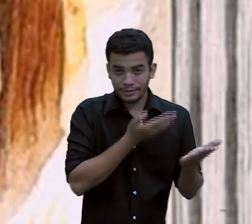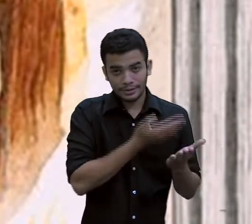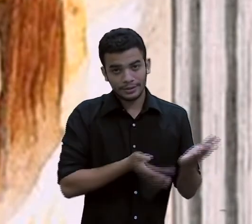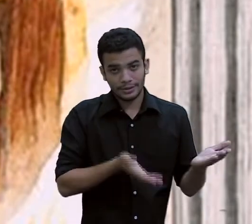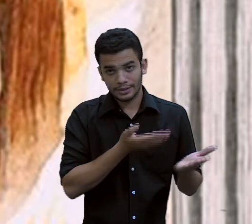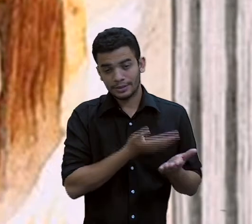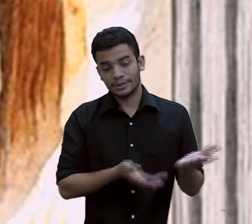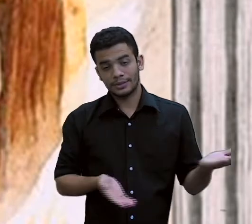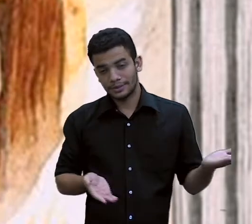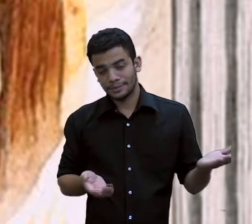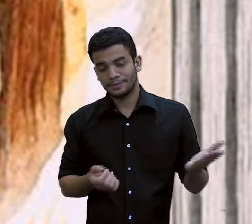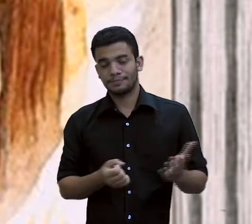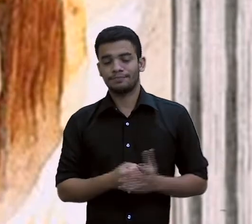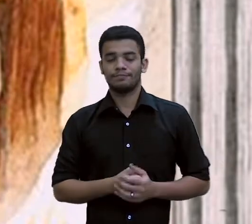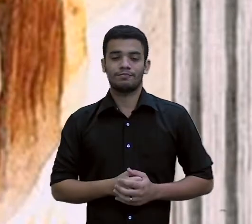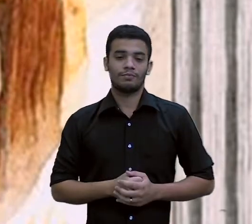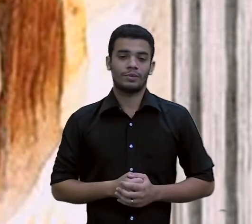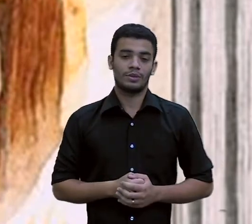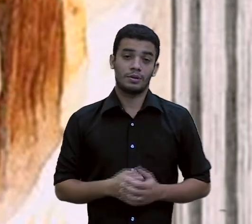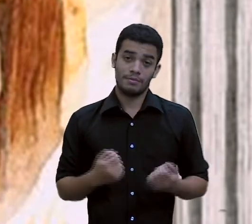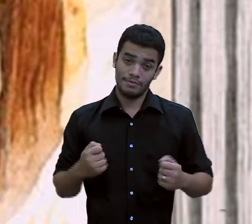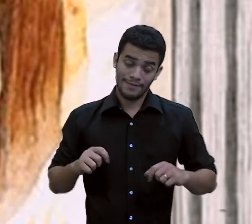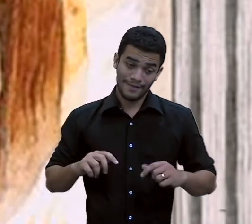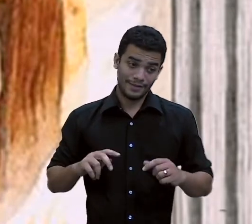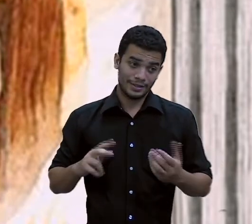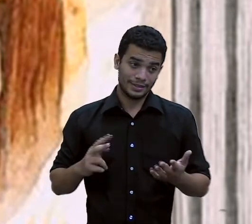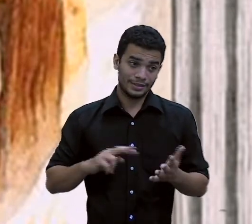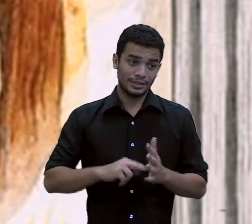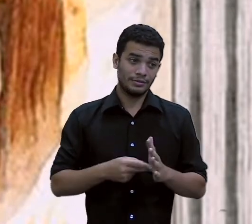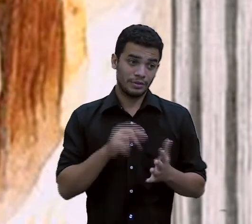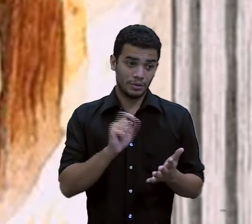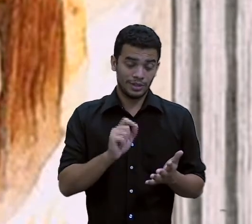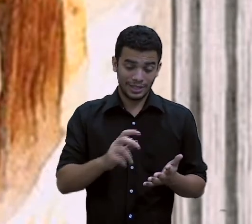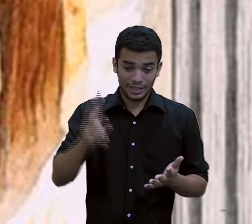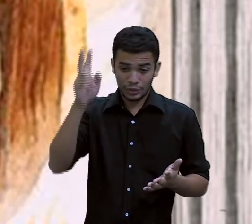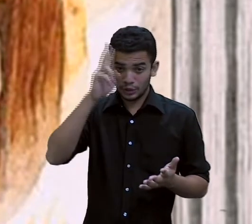derrotas, mas é de